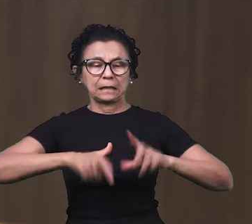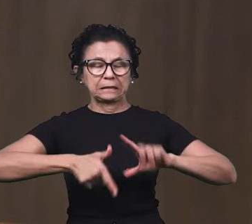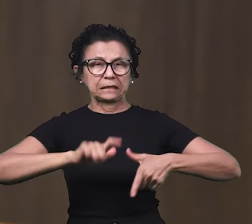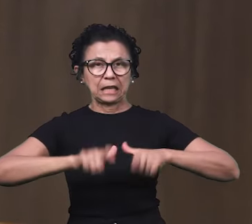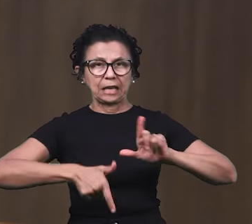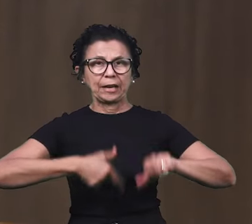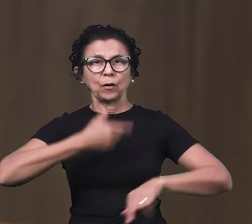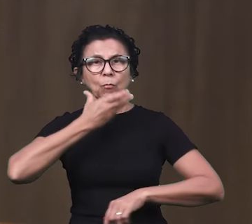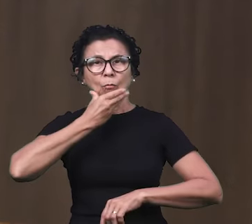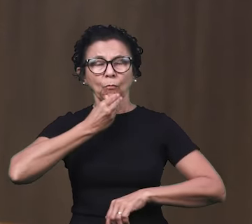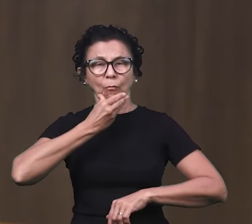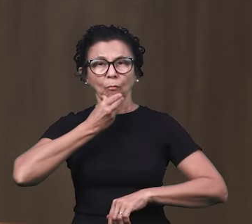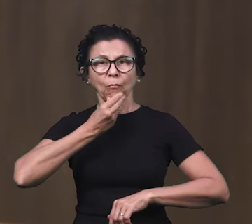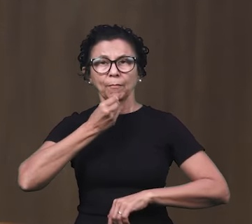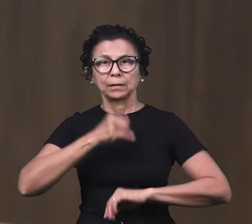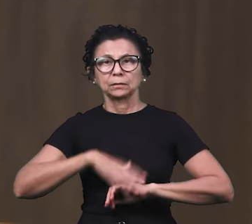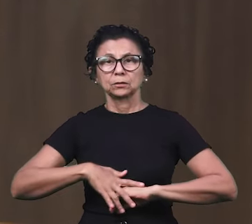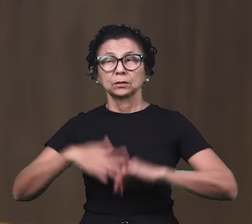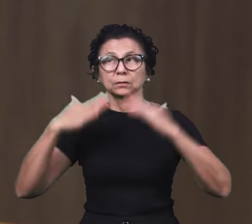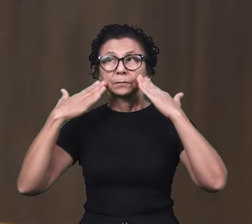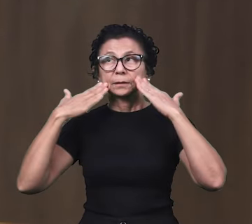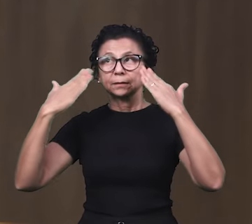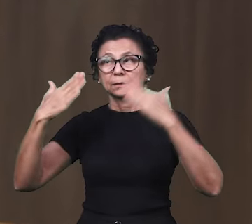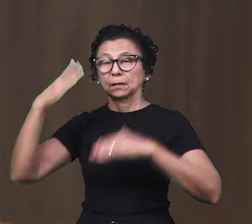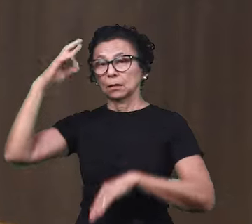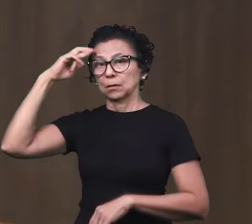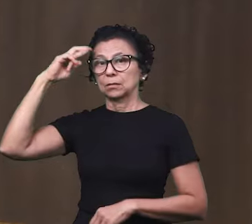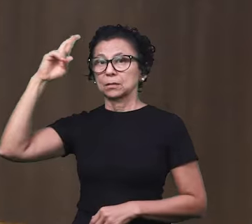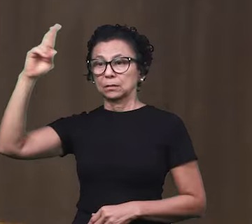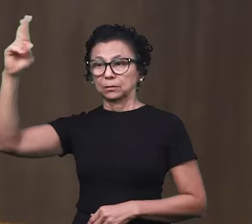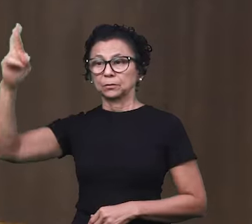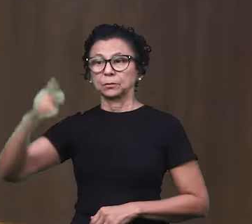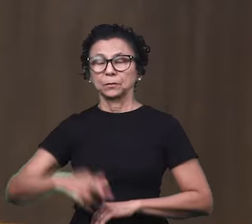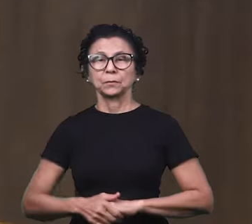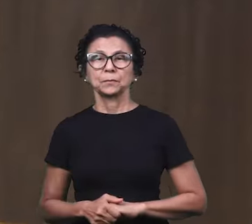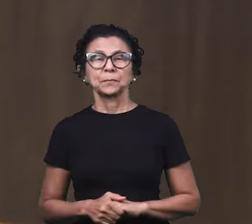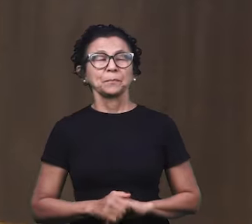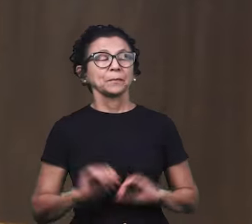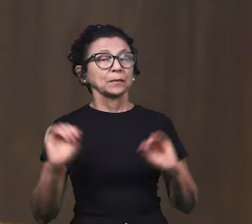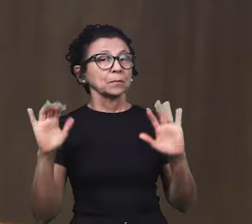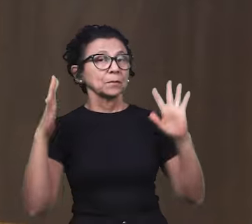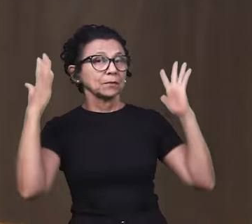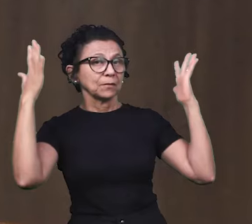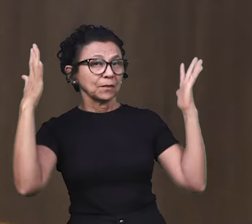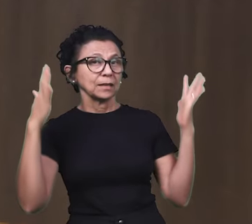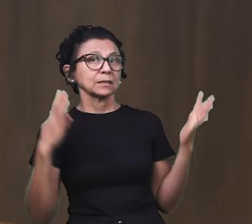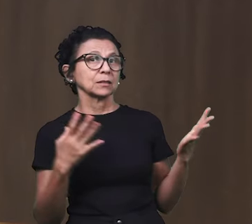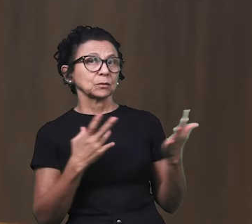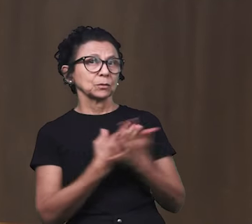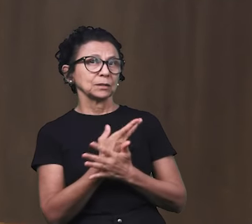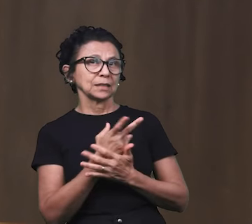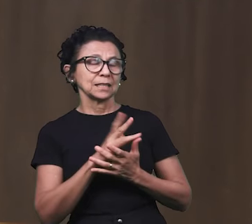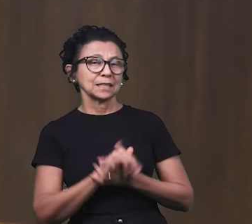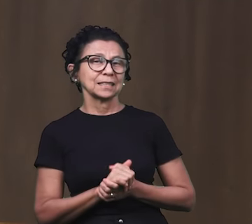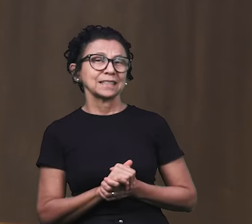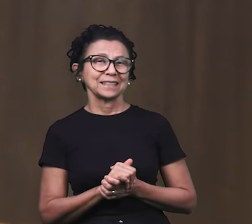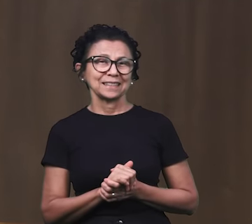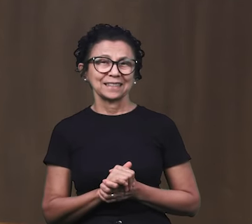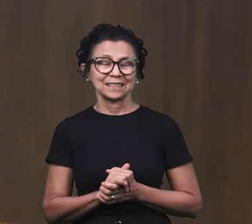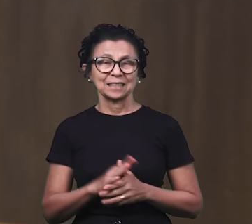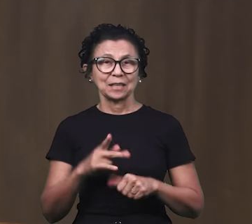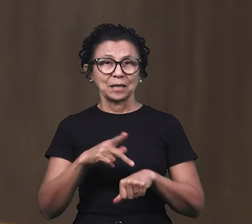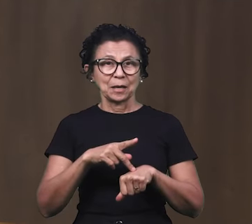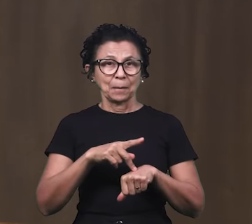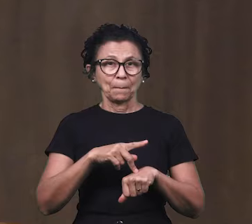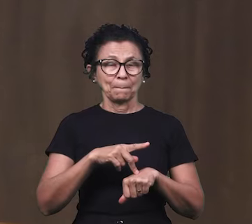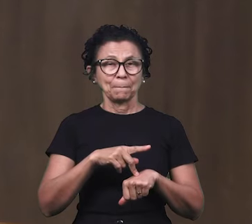deveria comparecer diante do Senhor, era aquela festa, pastor Leonardo, que acontecia 50 dias depois da festa